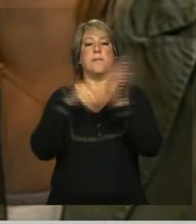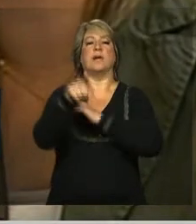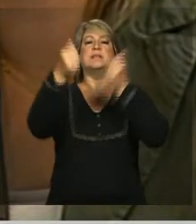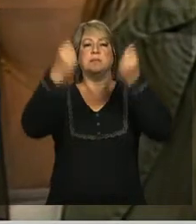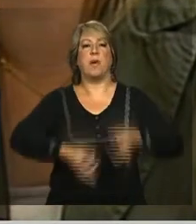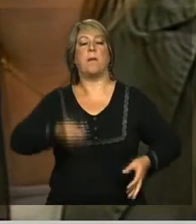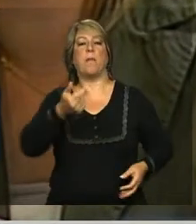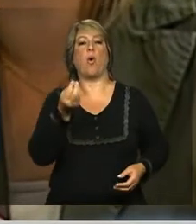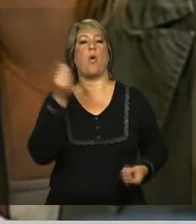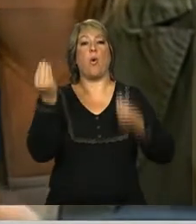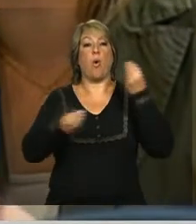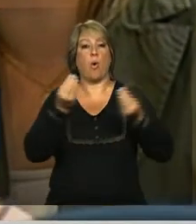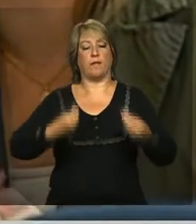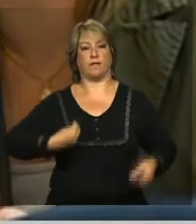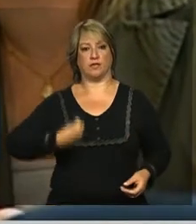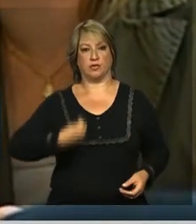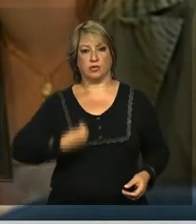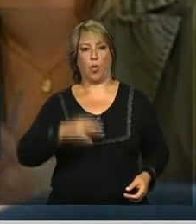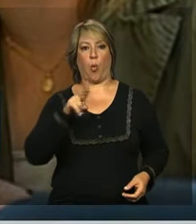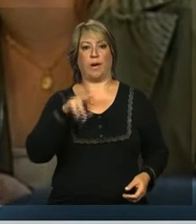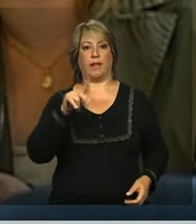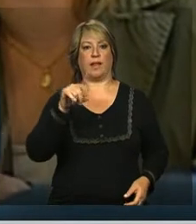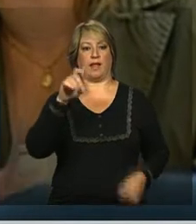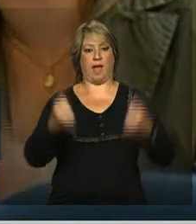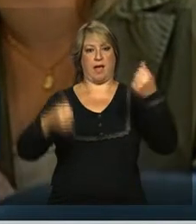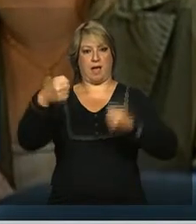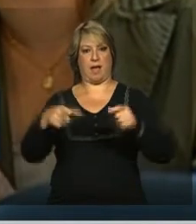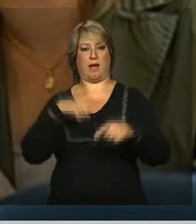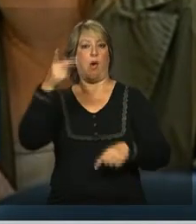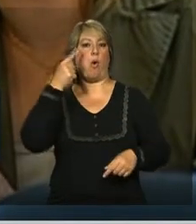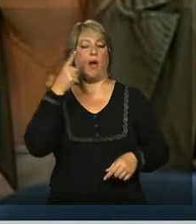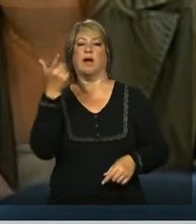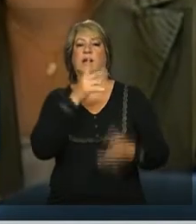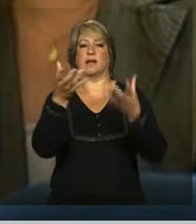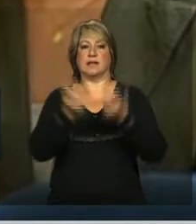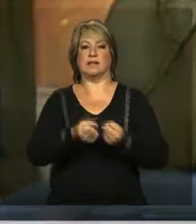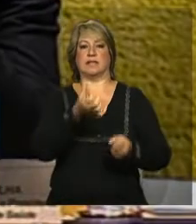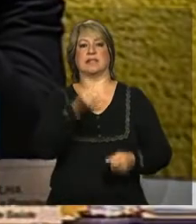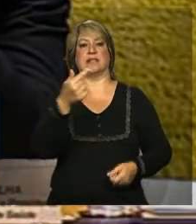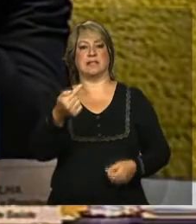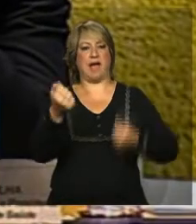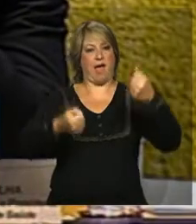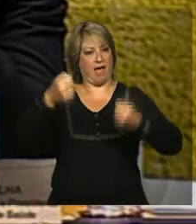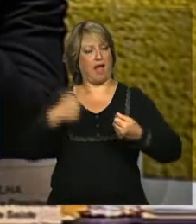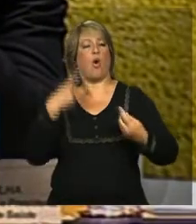o senhor explicar um pouco funcionamento da unidade móvel odontológica que o Ceará foi contemplado com 67 unidades